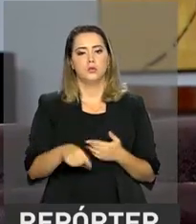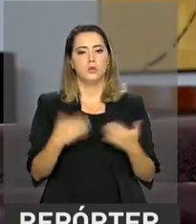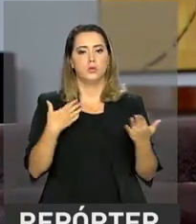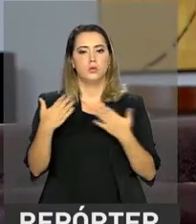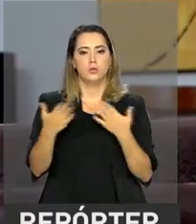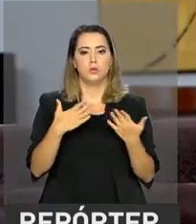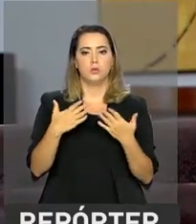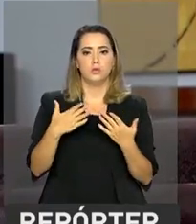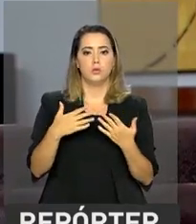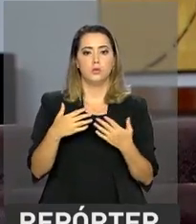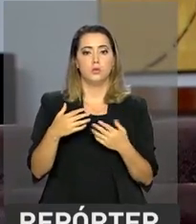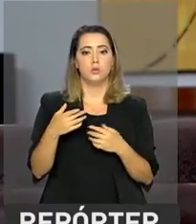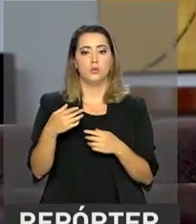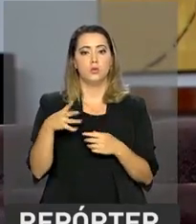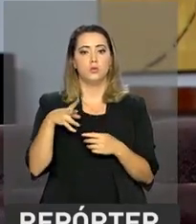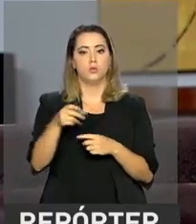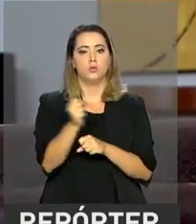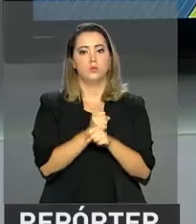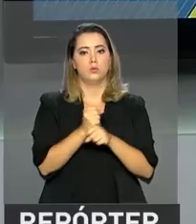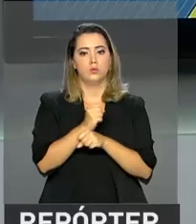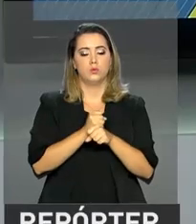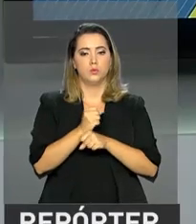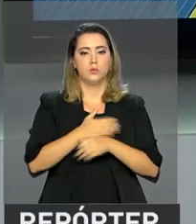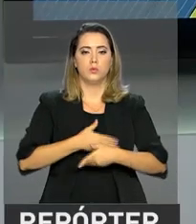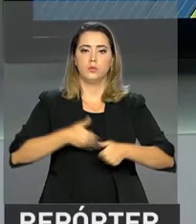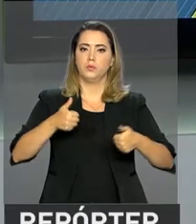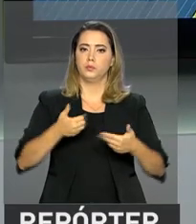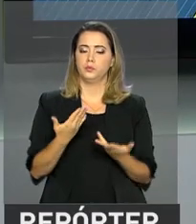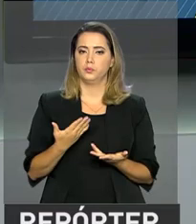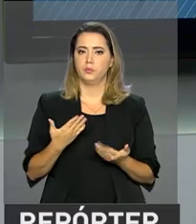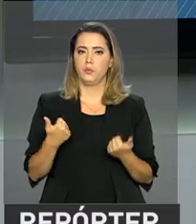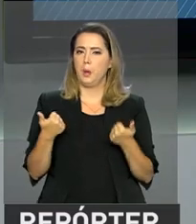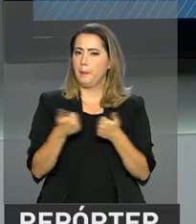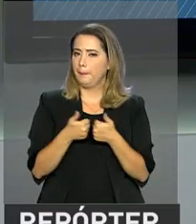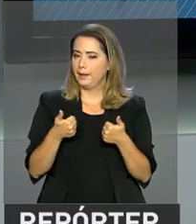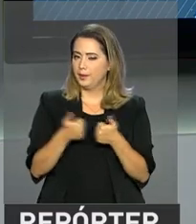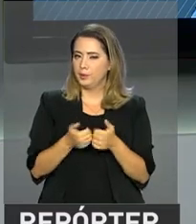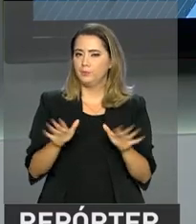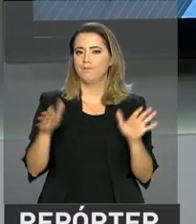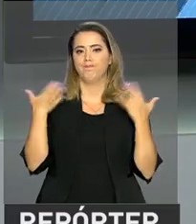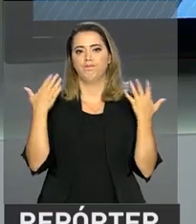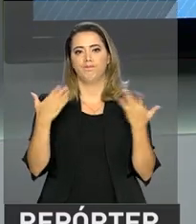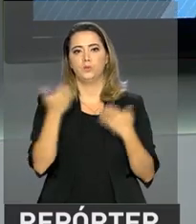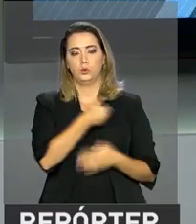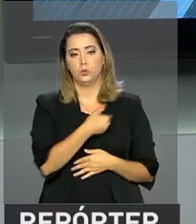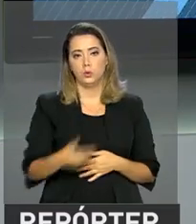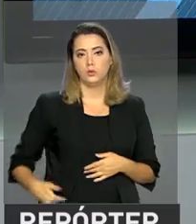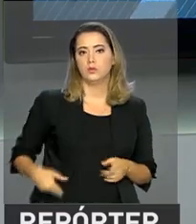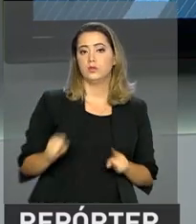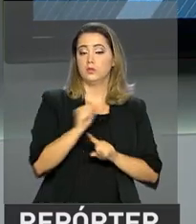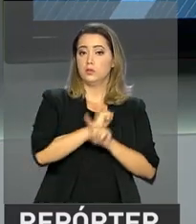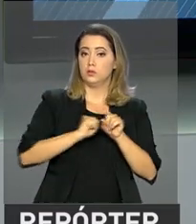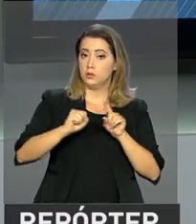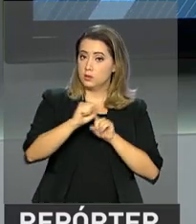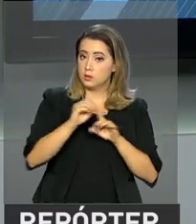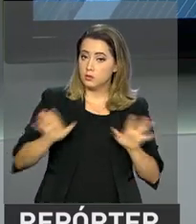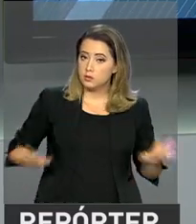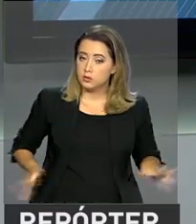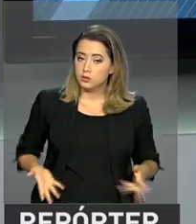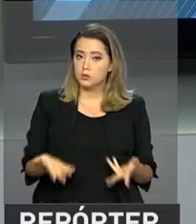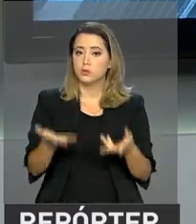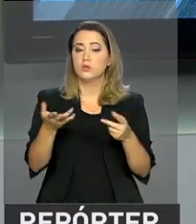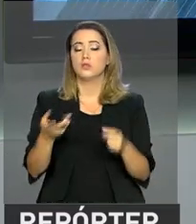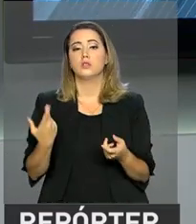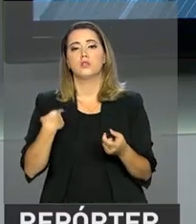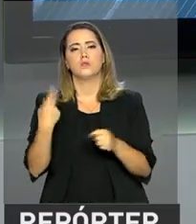relação a... Quer dizer, durante o ano todo tem melhorado. Com a proximidade do verão, governo e sociedade intensificam a caça